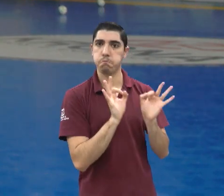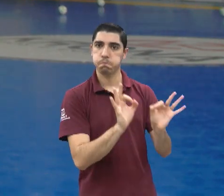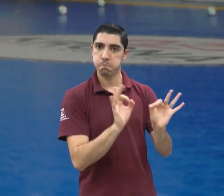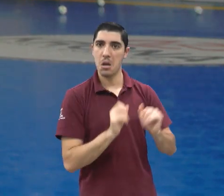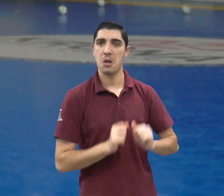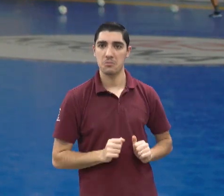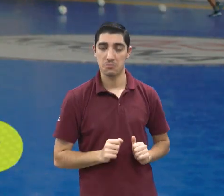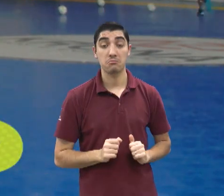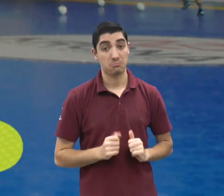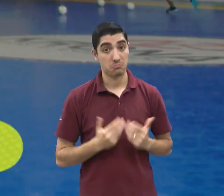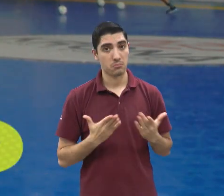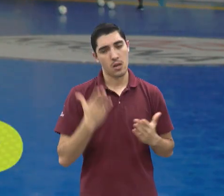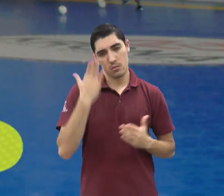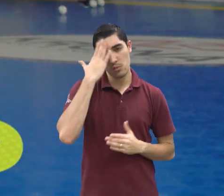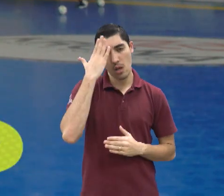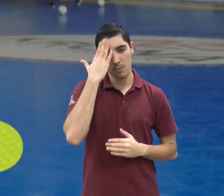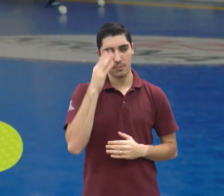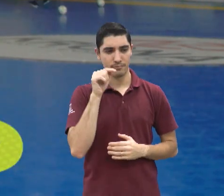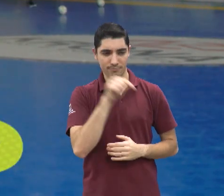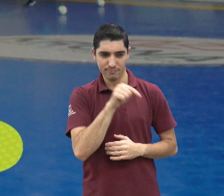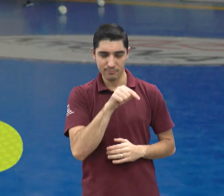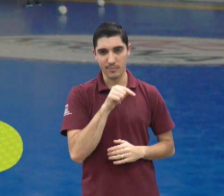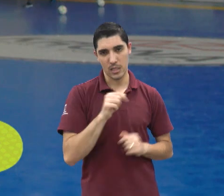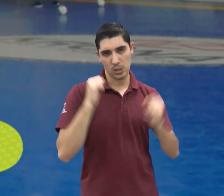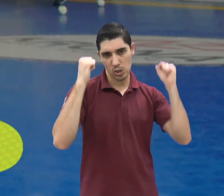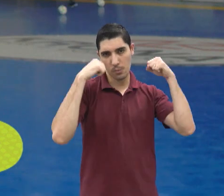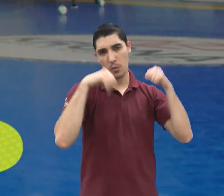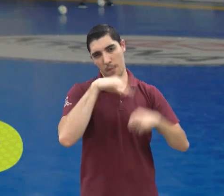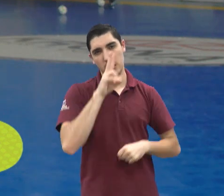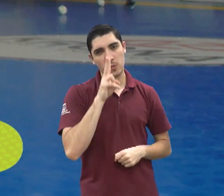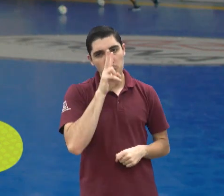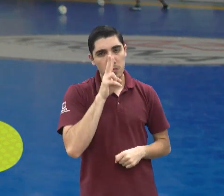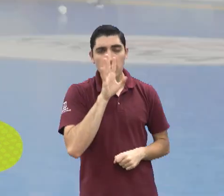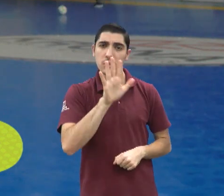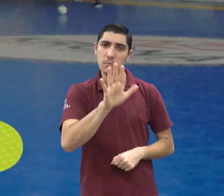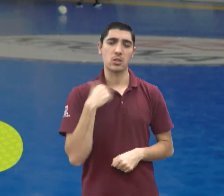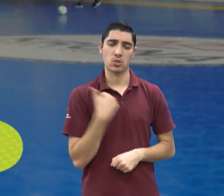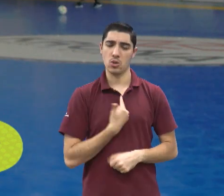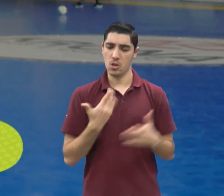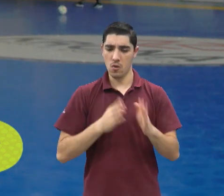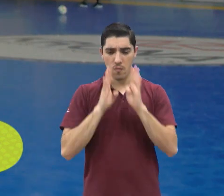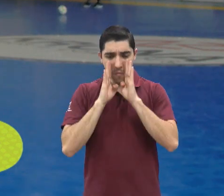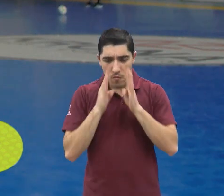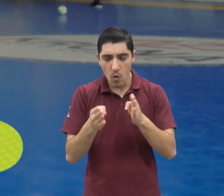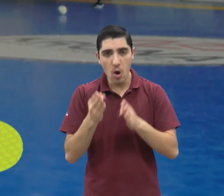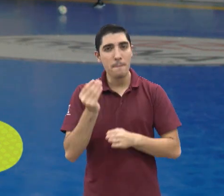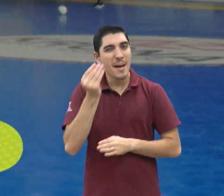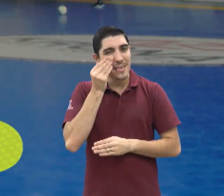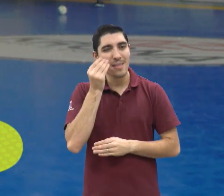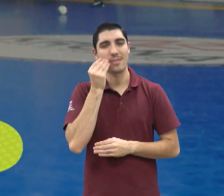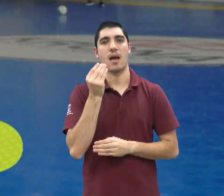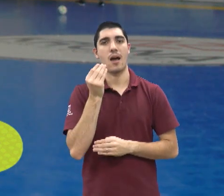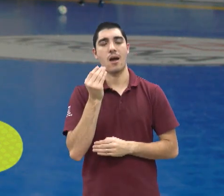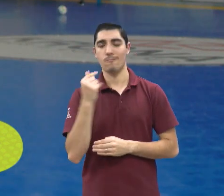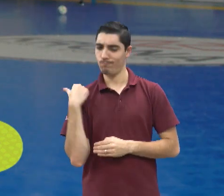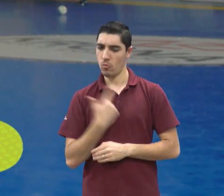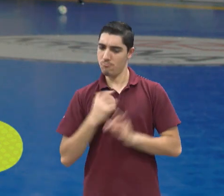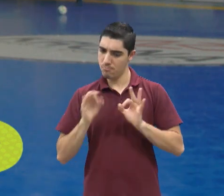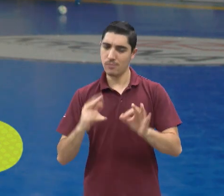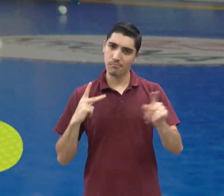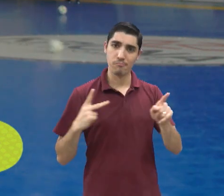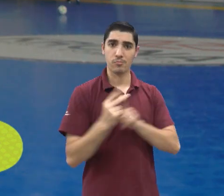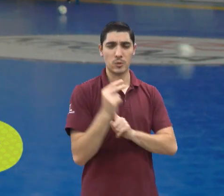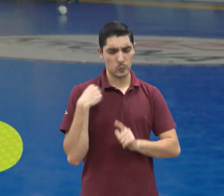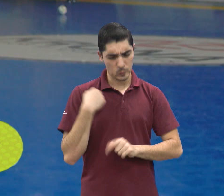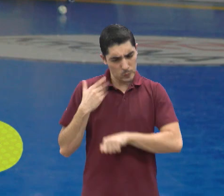sabe que o adversário é o favorito hoje, mas a gente está trabalhando para que isso não aconteça, né? Então a gente está trabalhando muito para esse jogo,